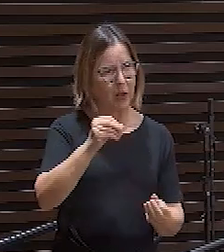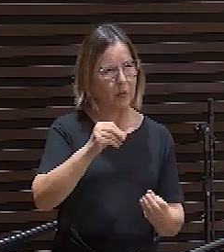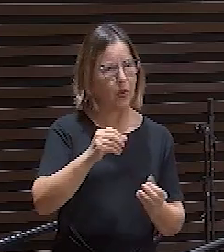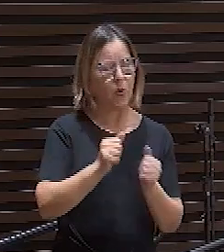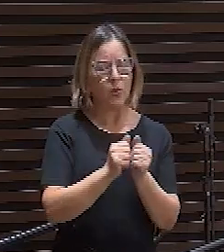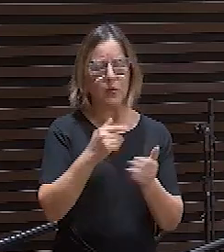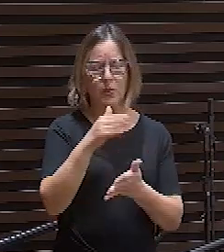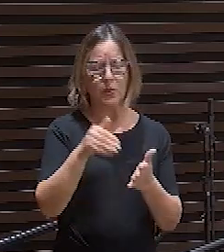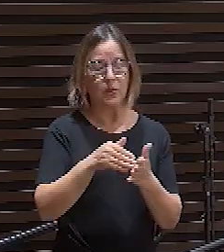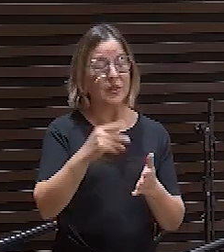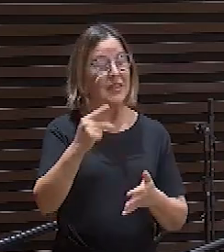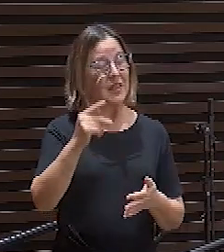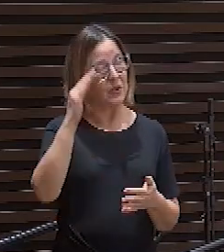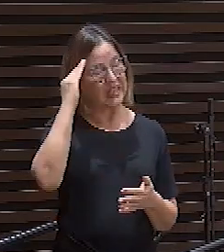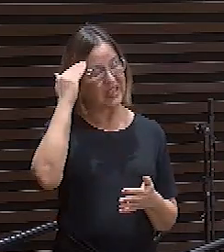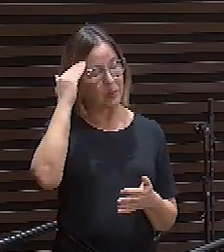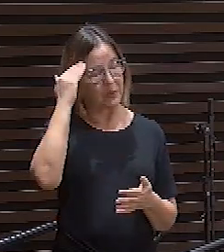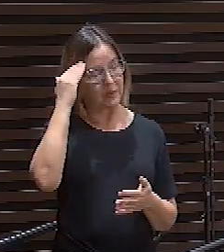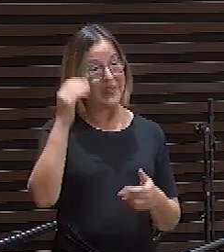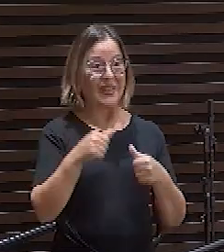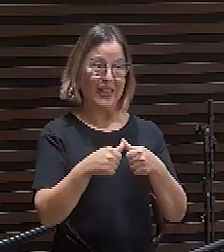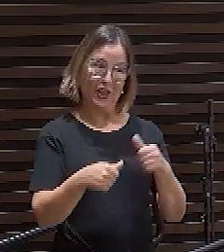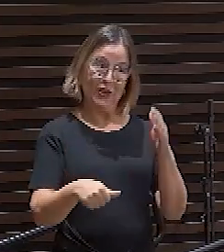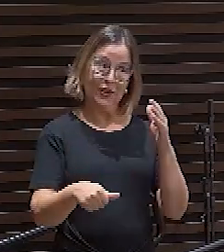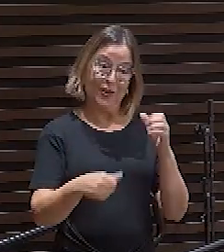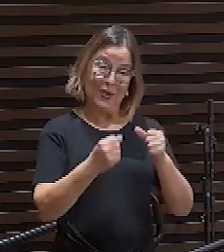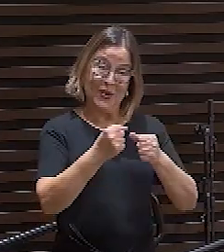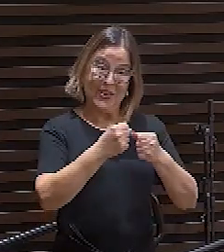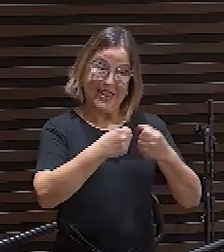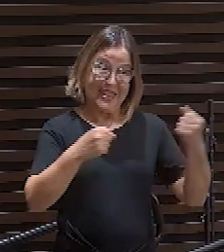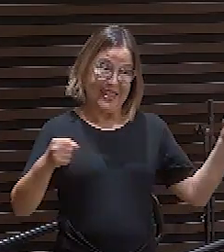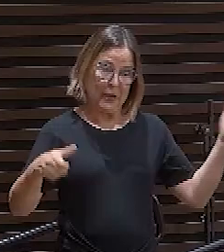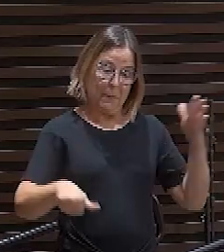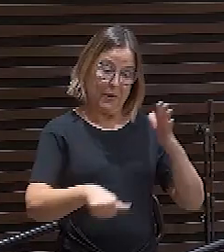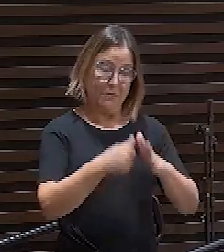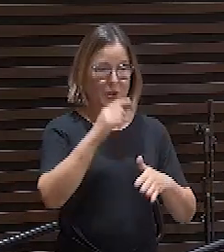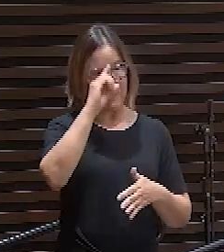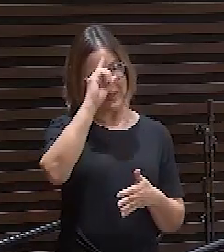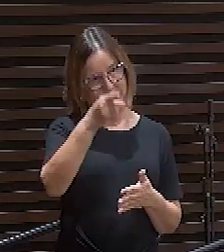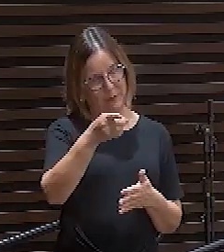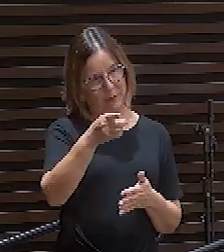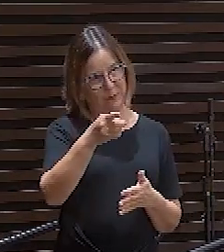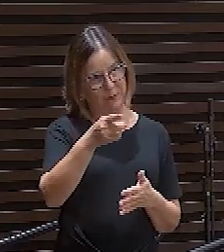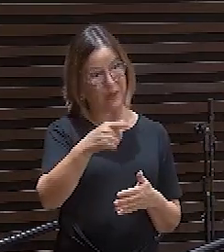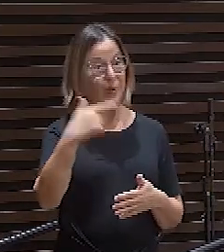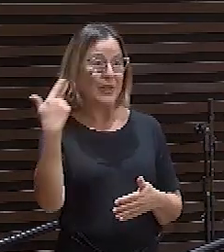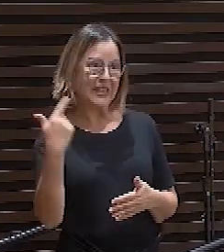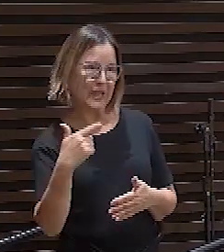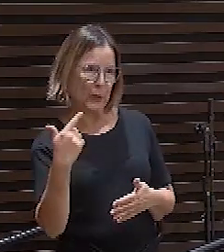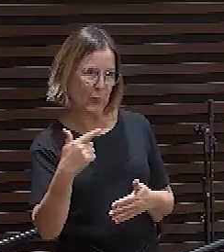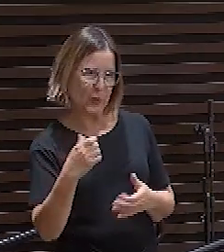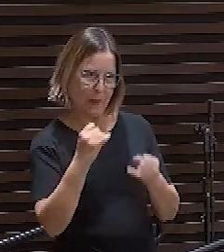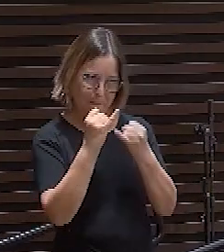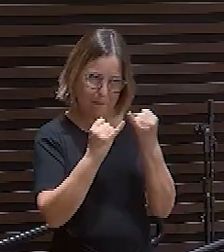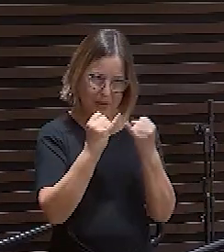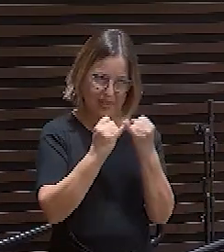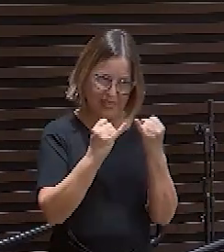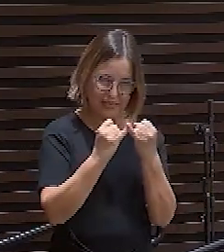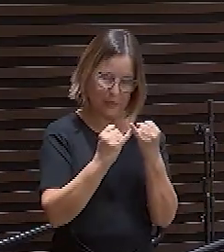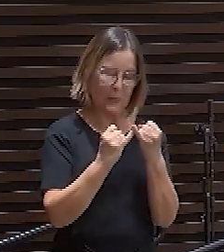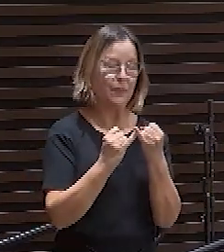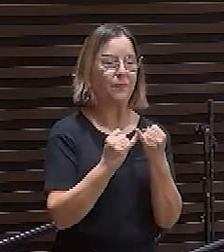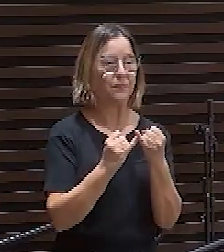teu entendimento. Este é o grande e primeiro mandamento. O segundo, semelhante a este,